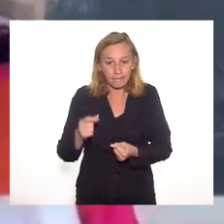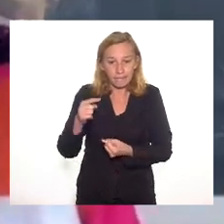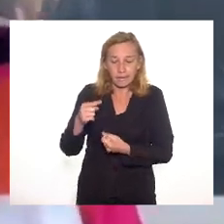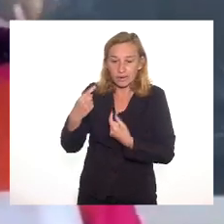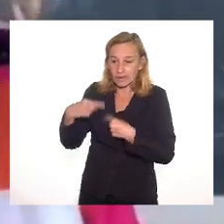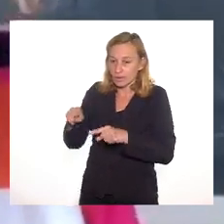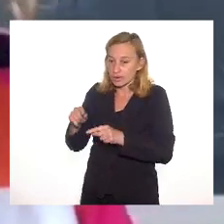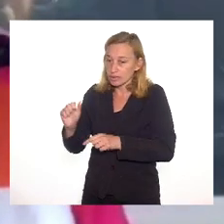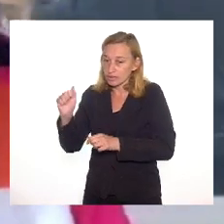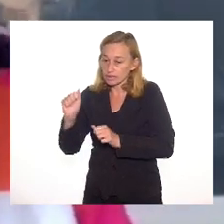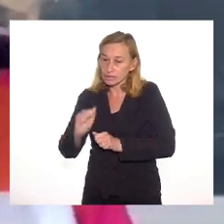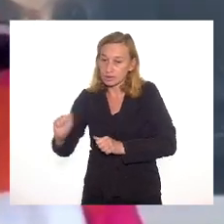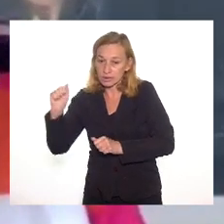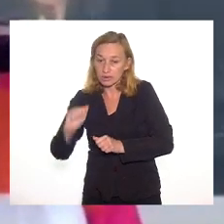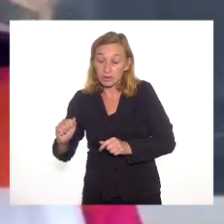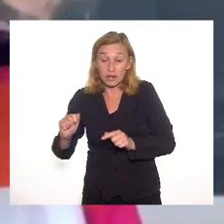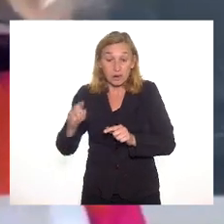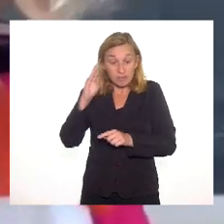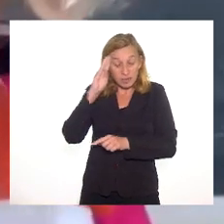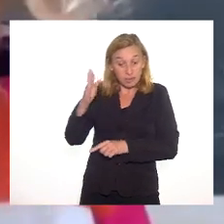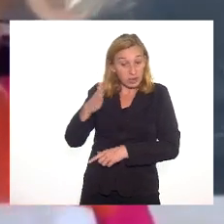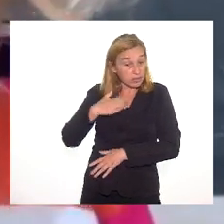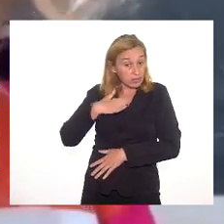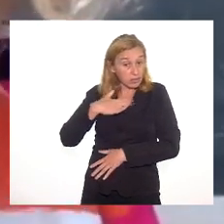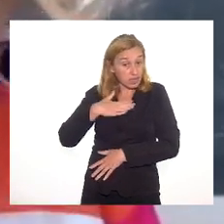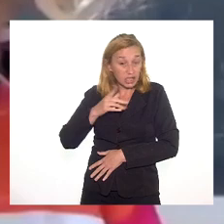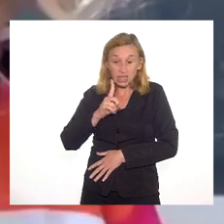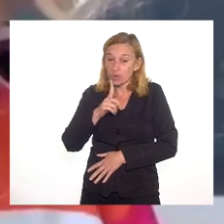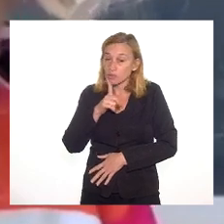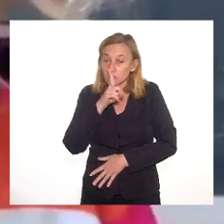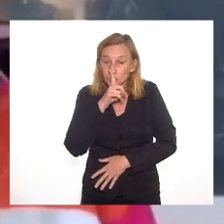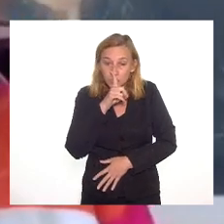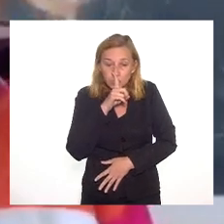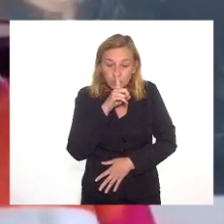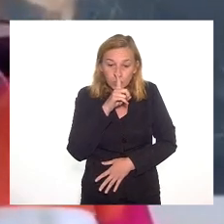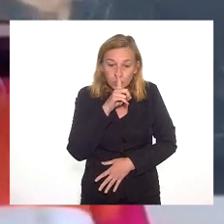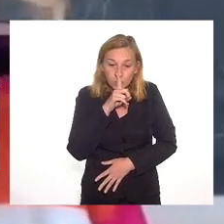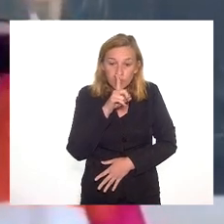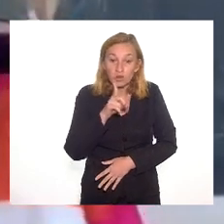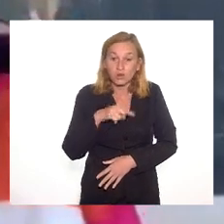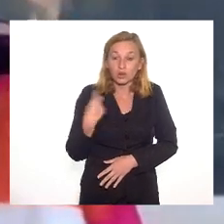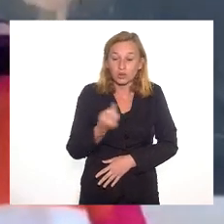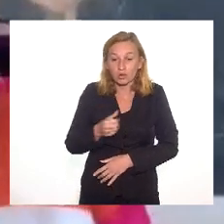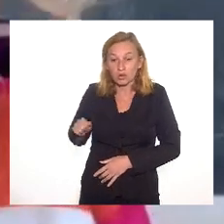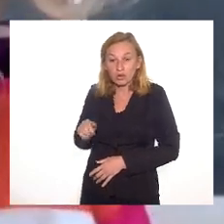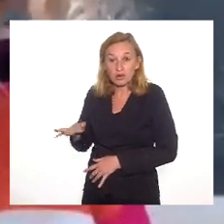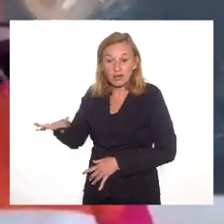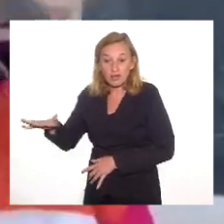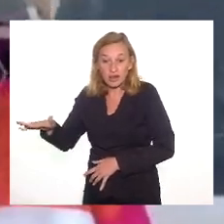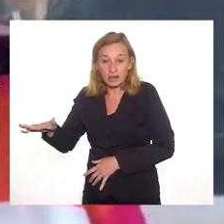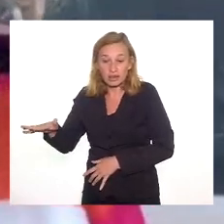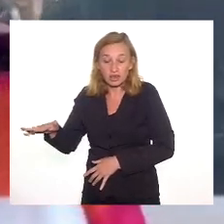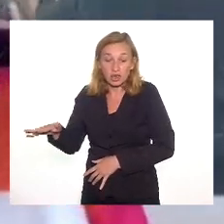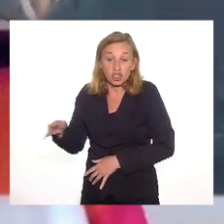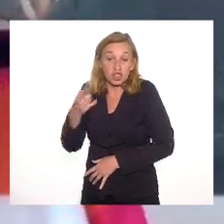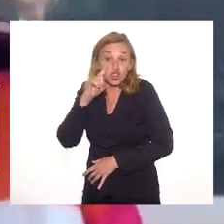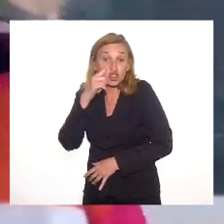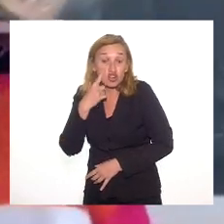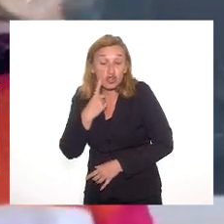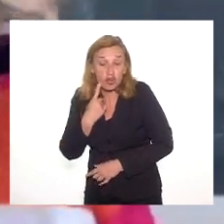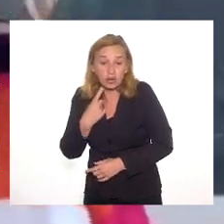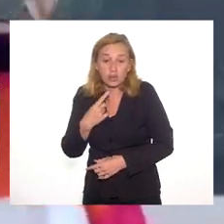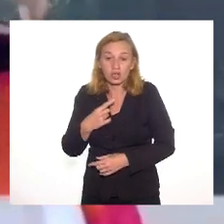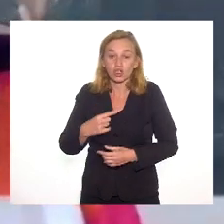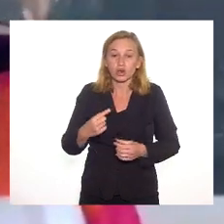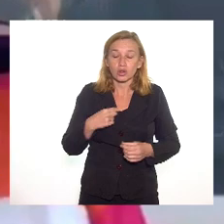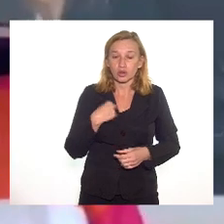aceito que me ameace principalmente. Não vou ficar em silêncio quando as nossas favelas e periferias sangram. Sou presidenta